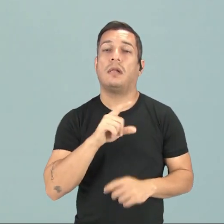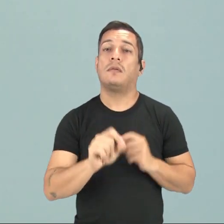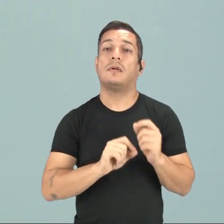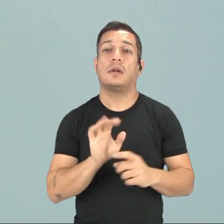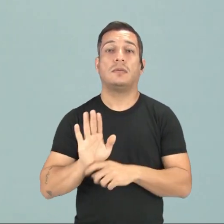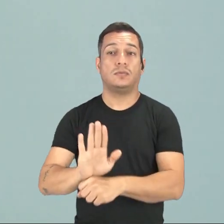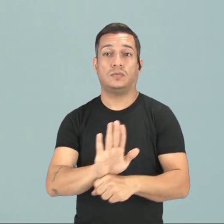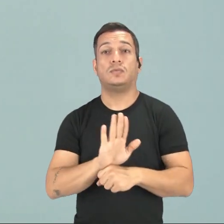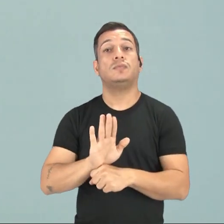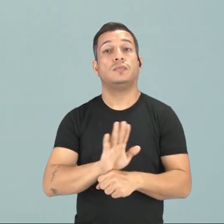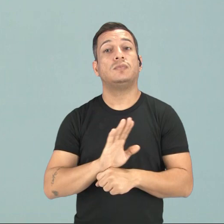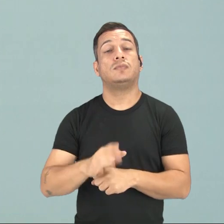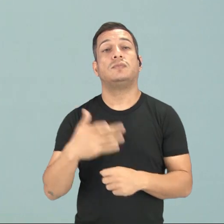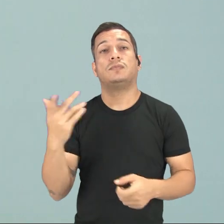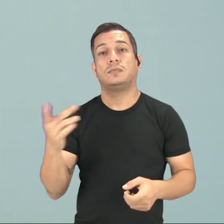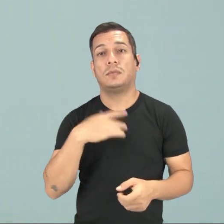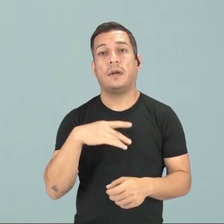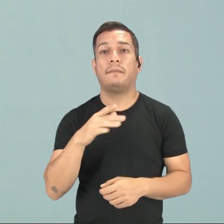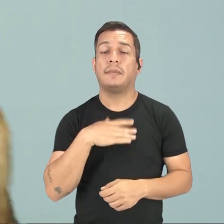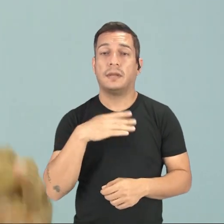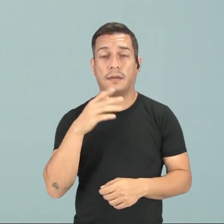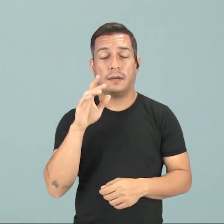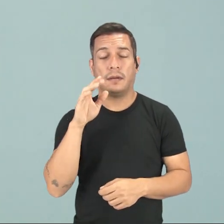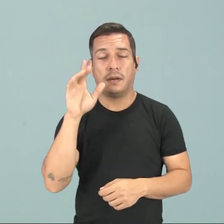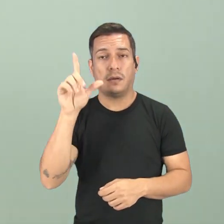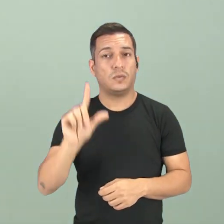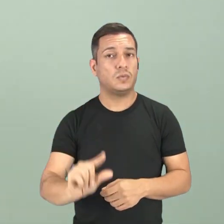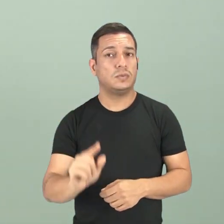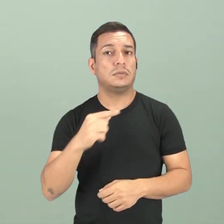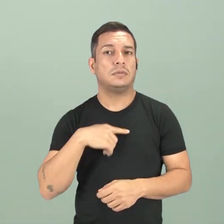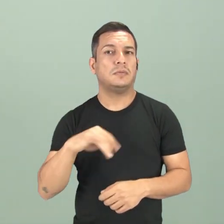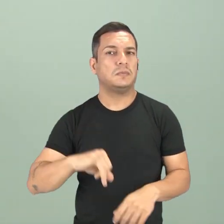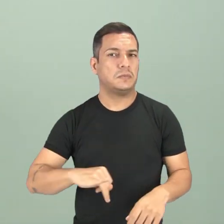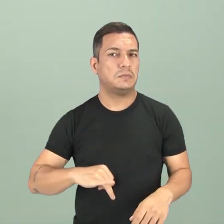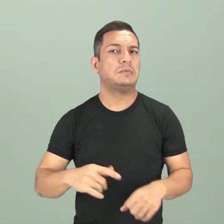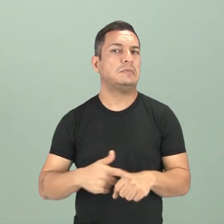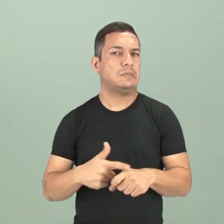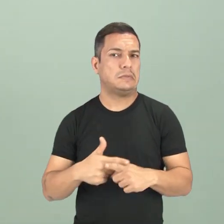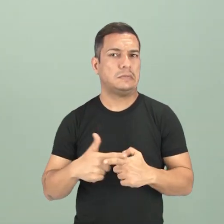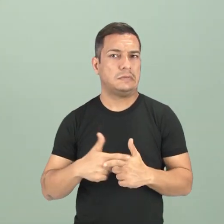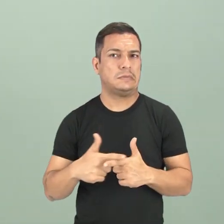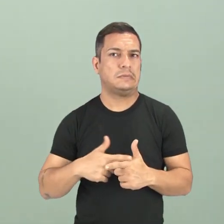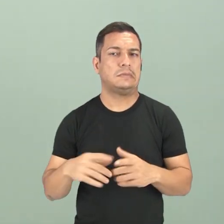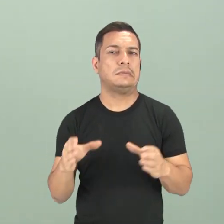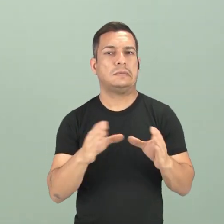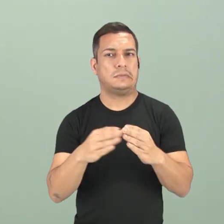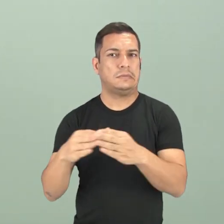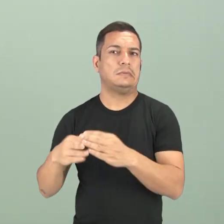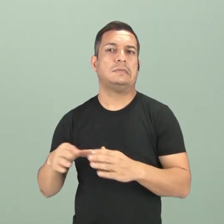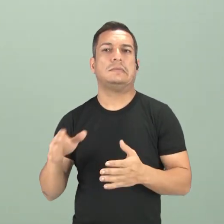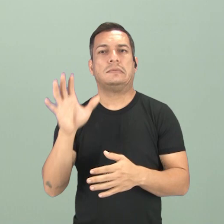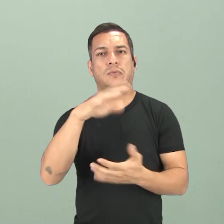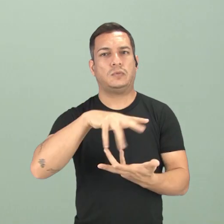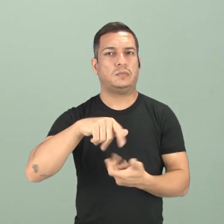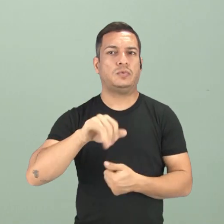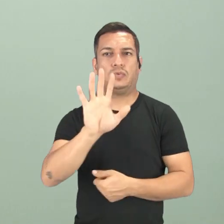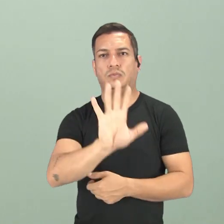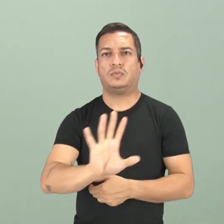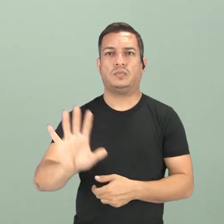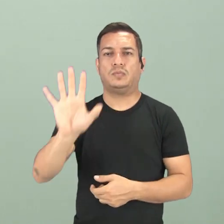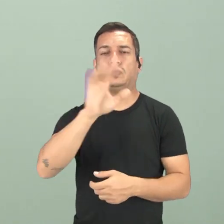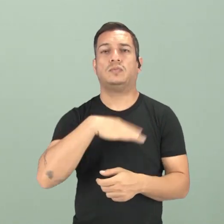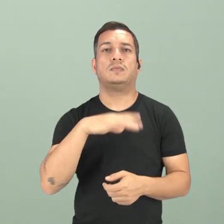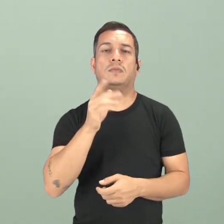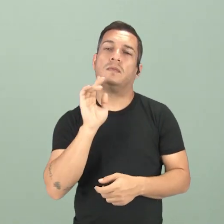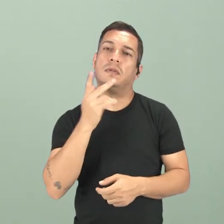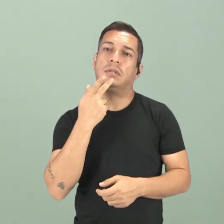alguma ajuda para poder minorar o problema de sofrimento dessas comunidades espalhadas no mundo inteiro. Eu apenas